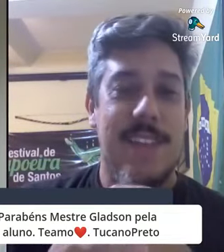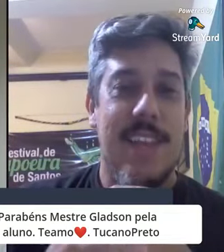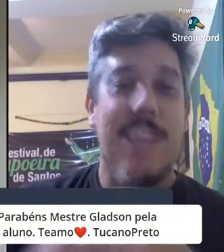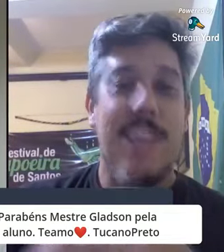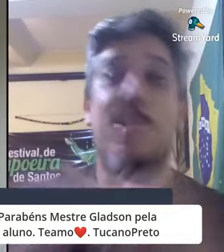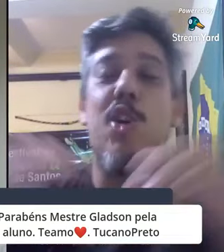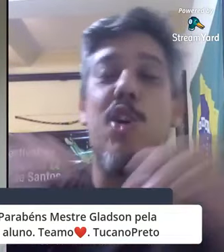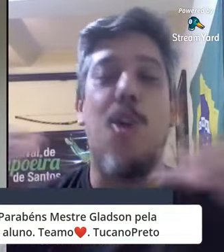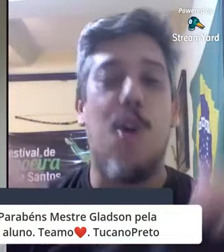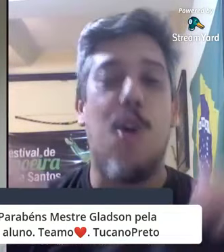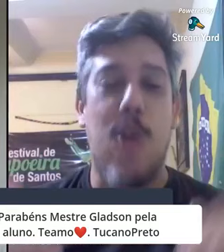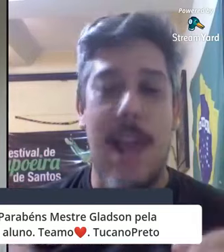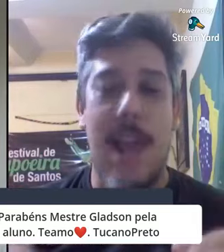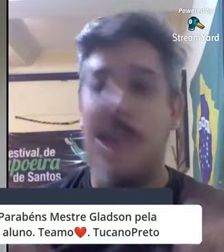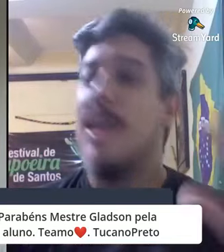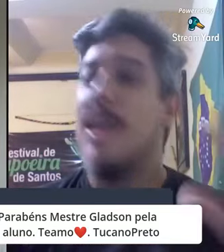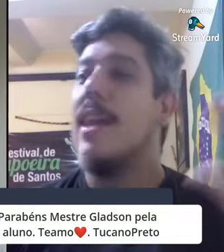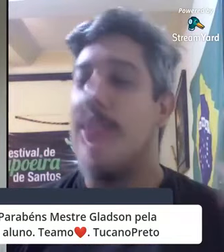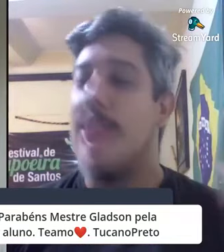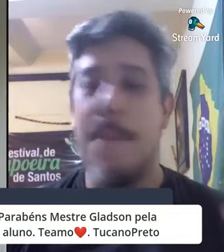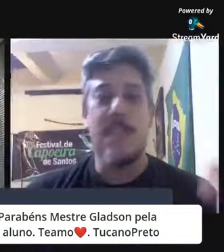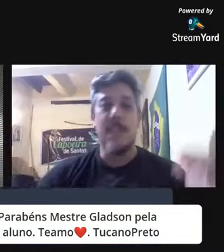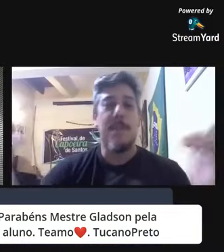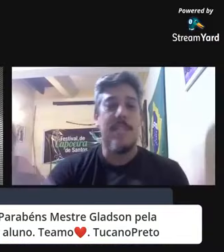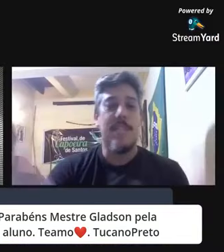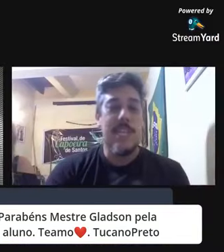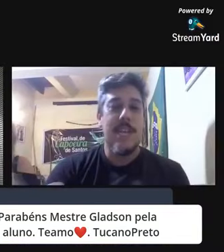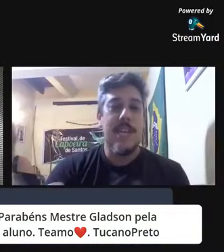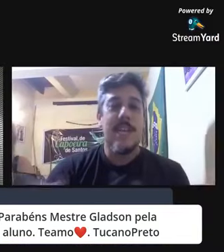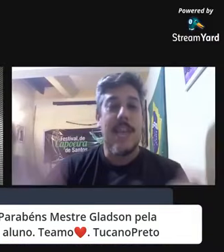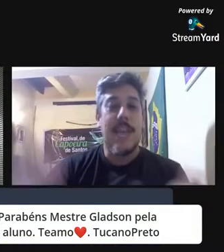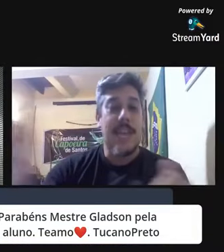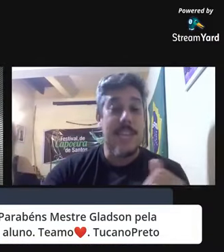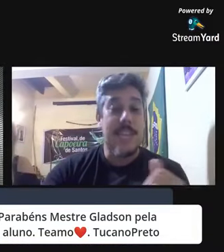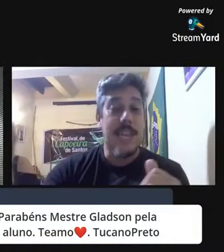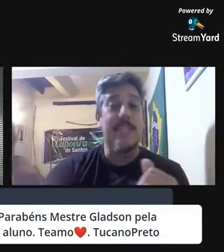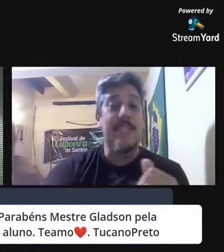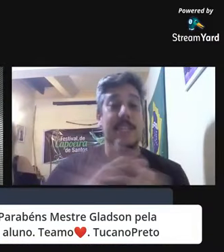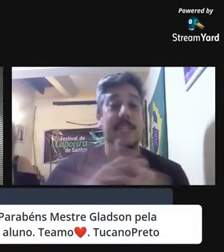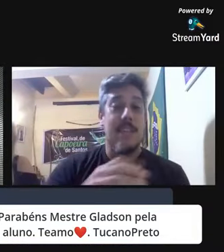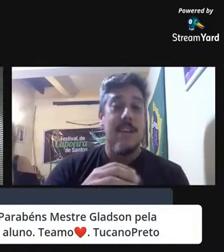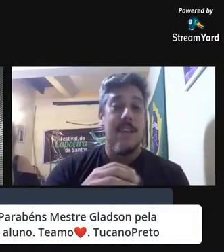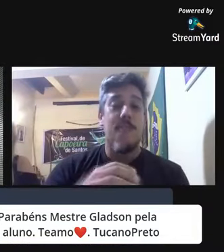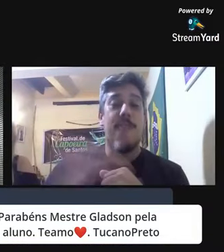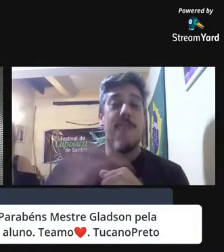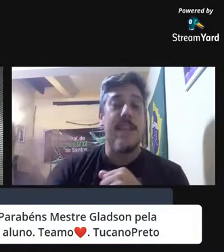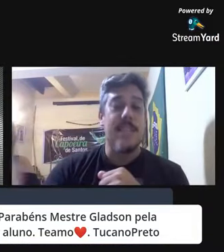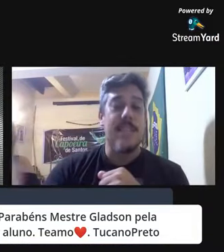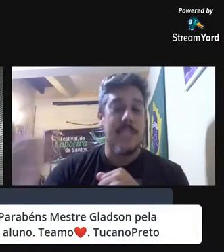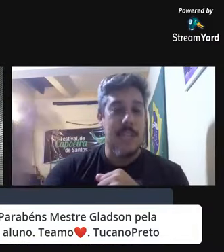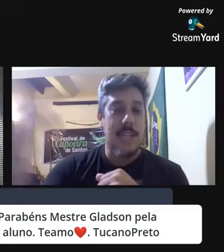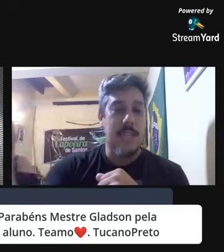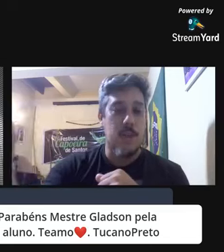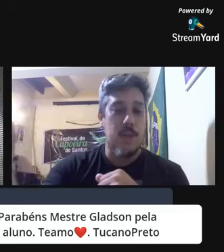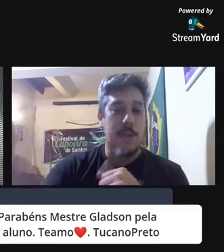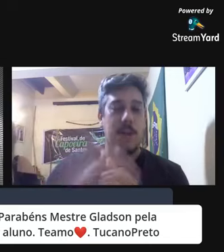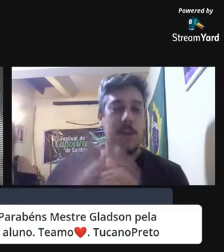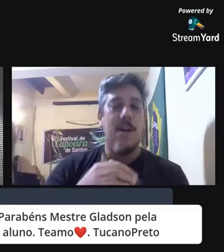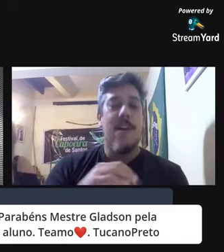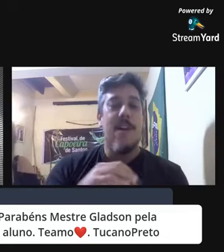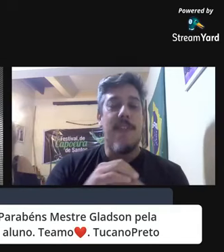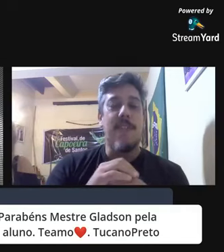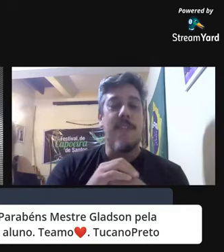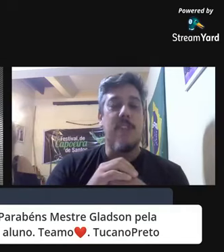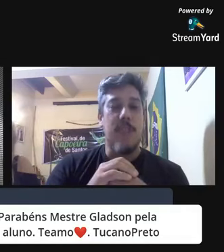princesa, e o senhor colocou ela na mesma medida que aquelas crianças com várias necessidades que o